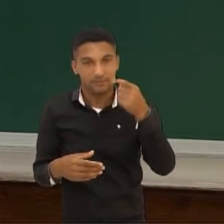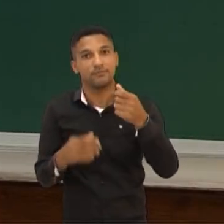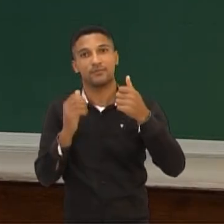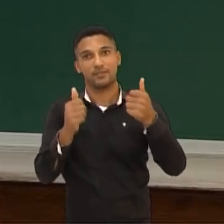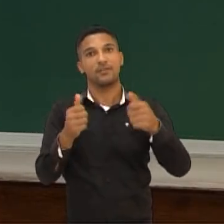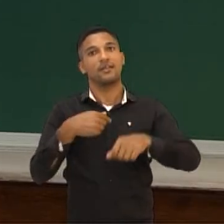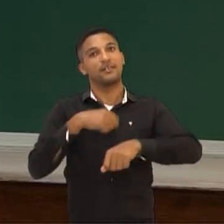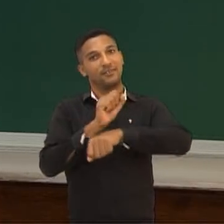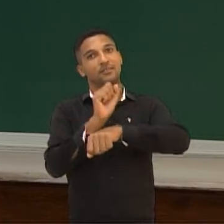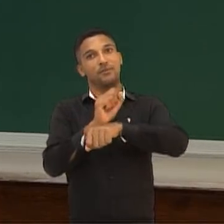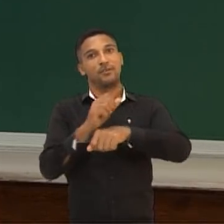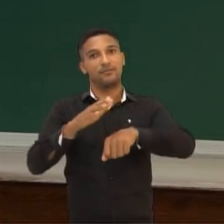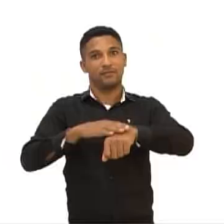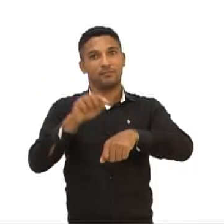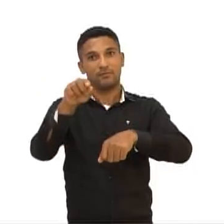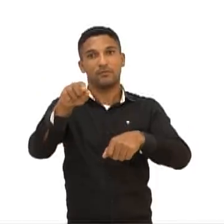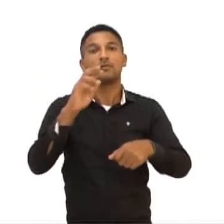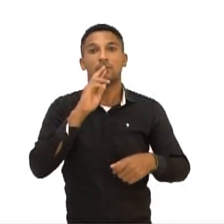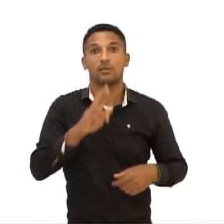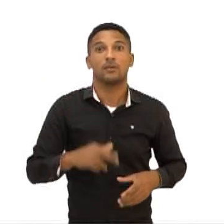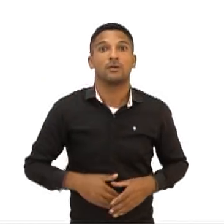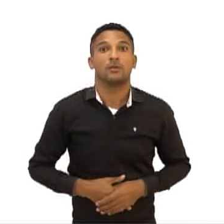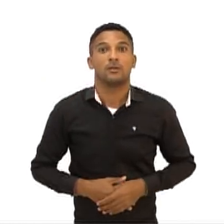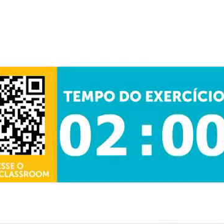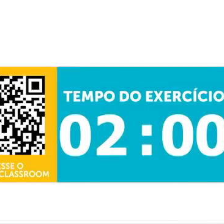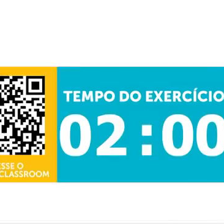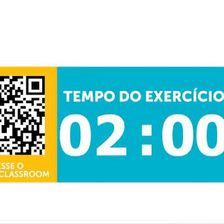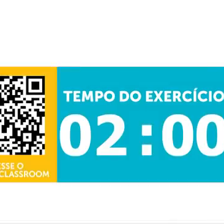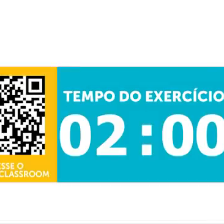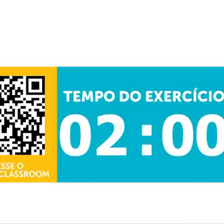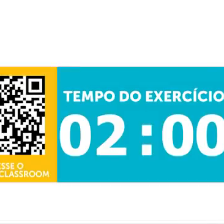bem, a gente espera um tempinho para vocês.